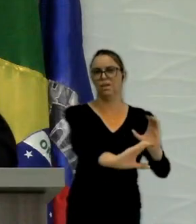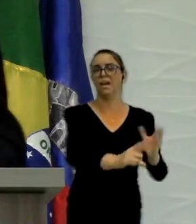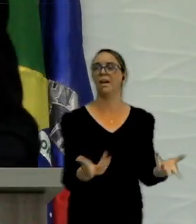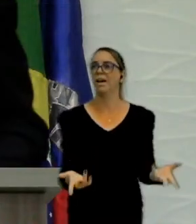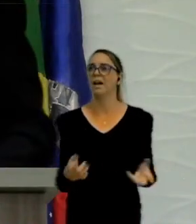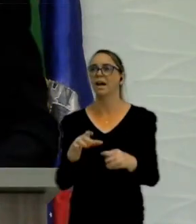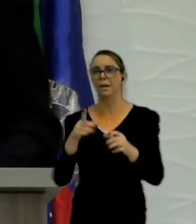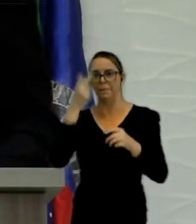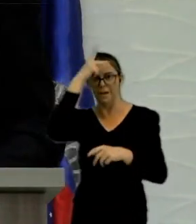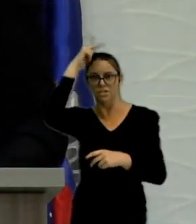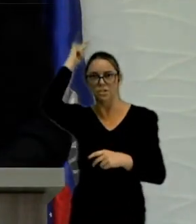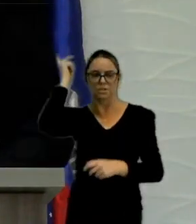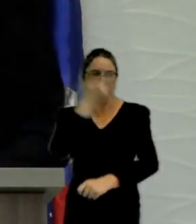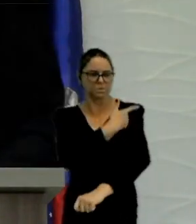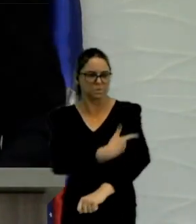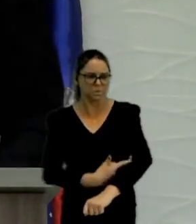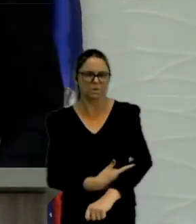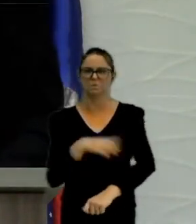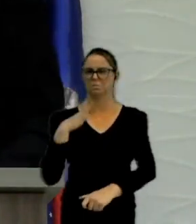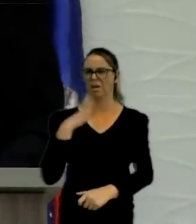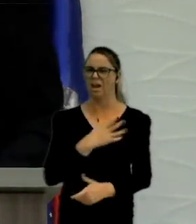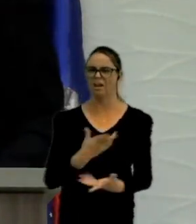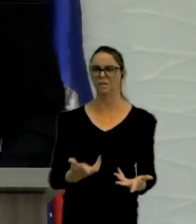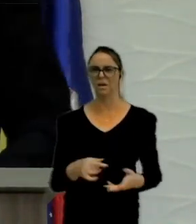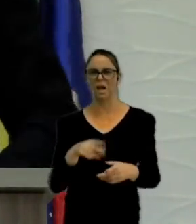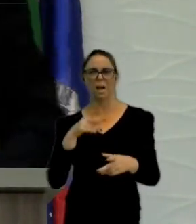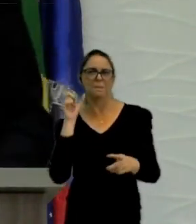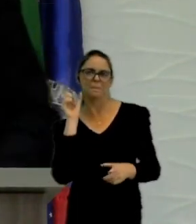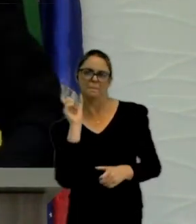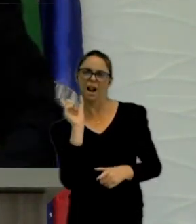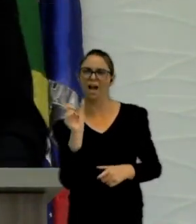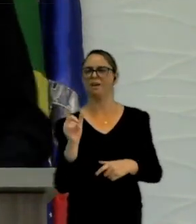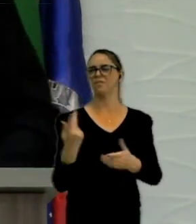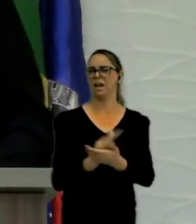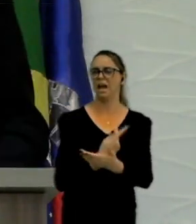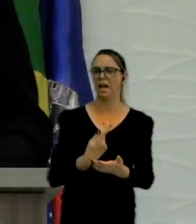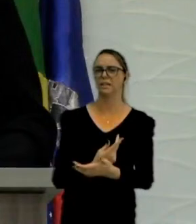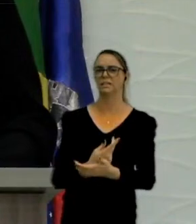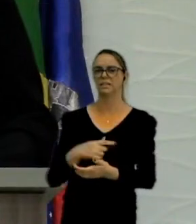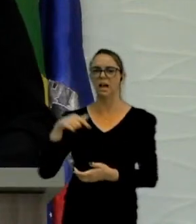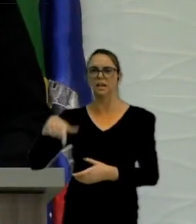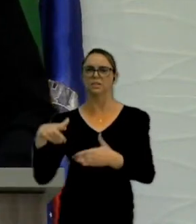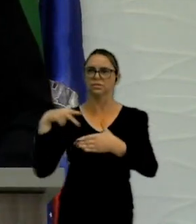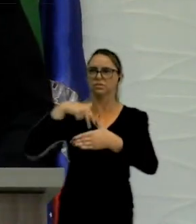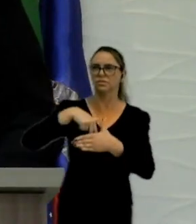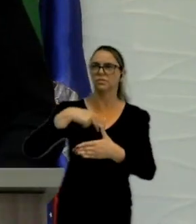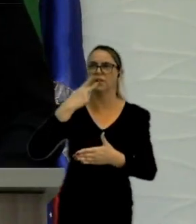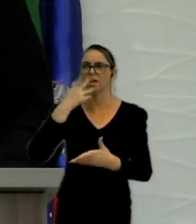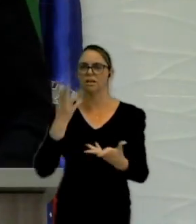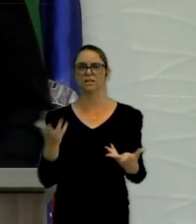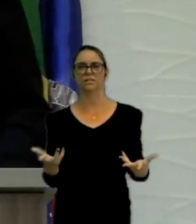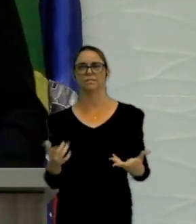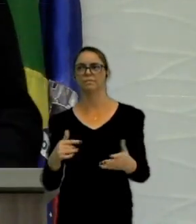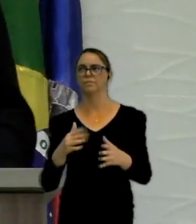aqui, mal educado, esculhambando, chamando palavras que não é para ser usado nessa tribuna, querendo